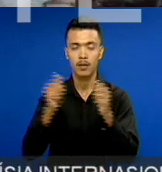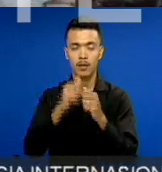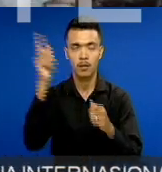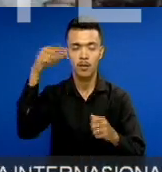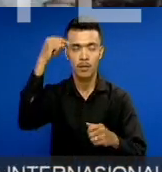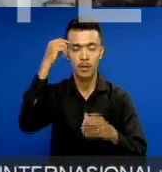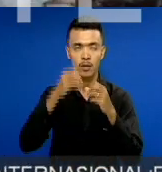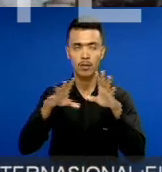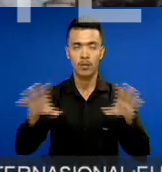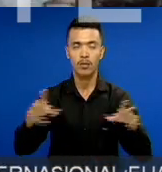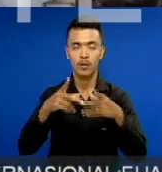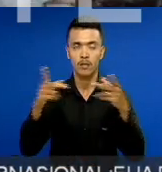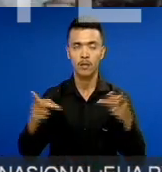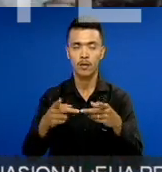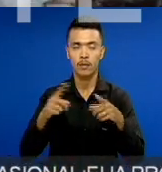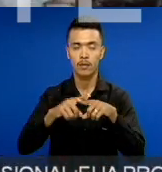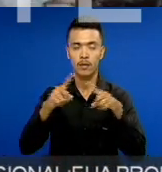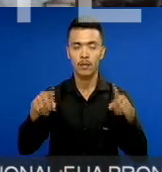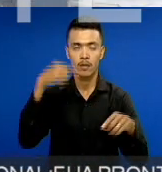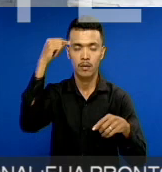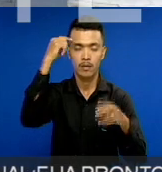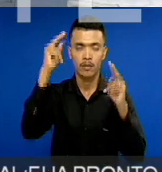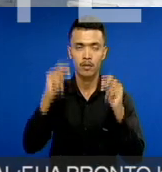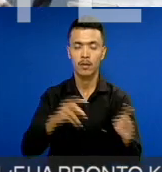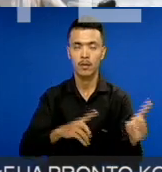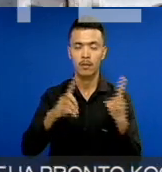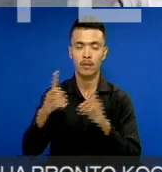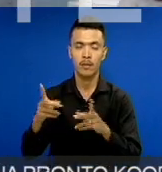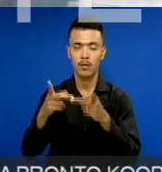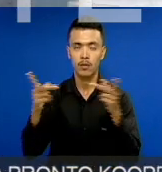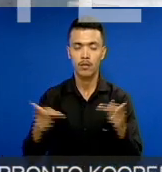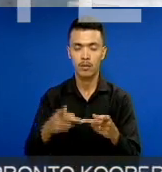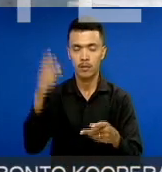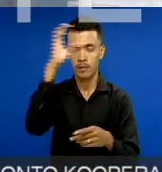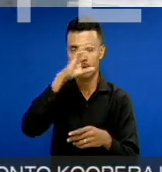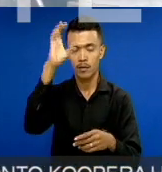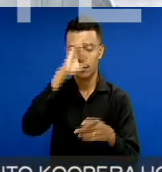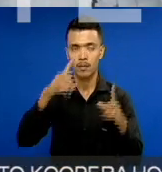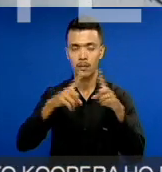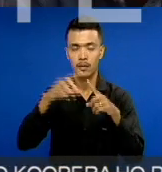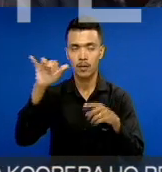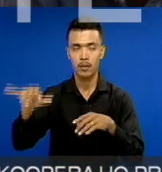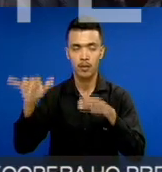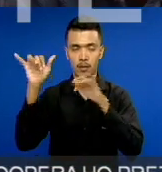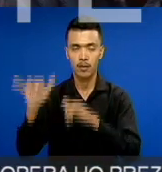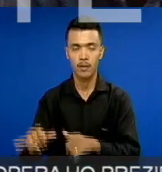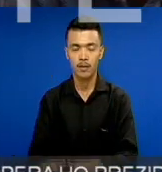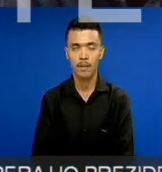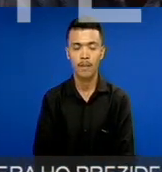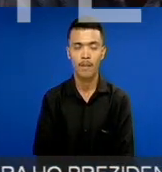atu hamamuk fatin refere, mas o governo tem que criar nobuka uluk fatin basira hodi hela. Amila impatara ida,